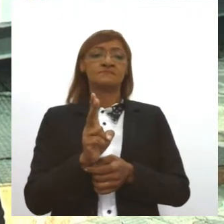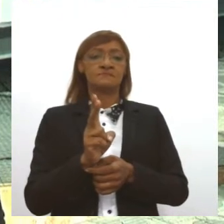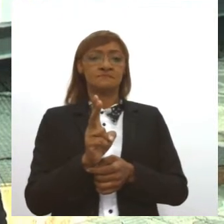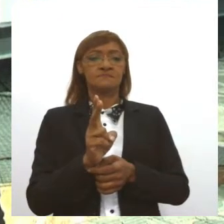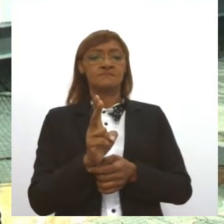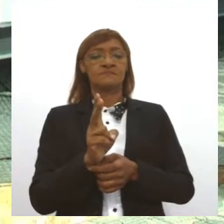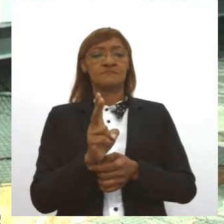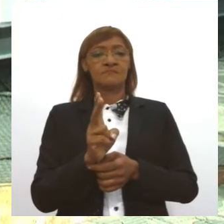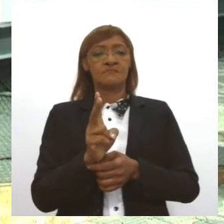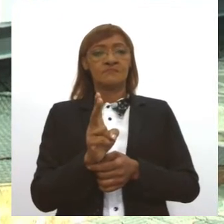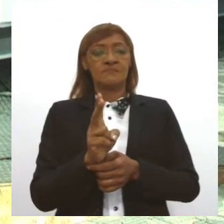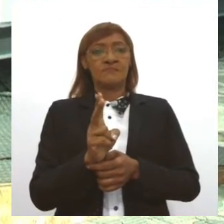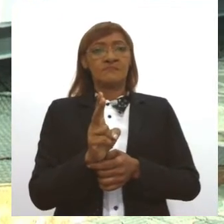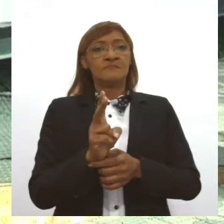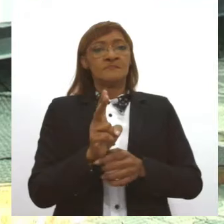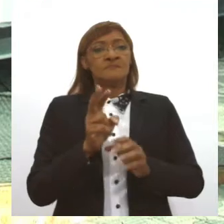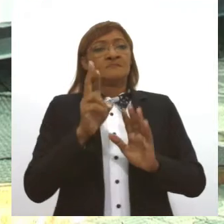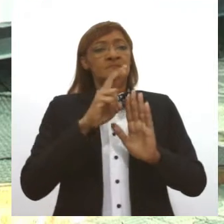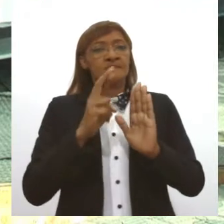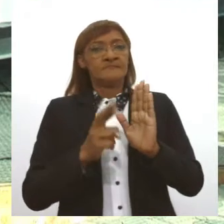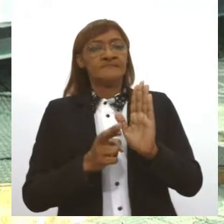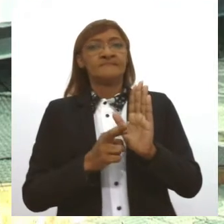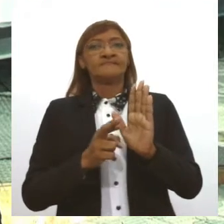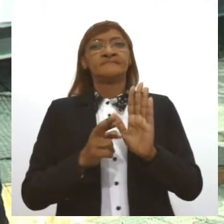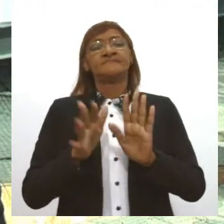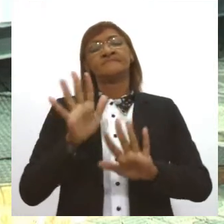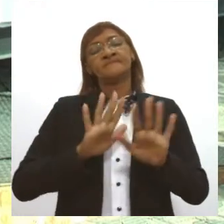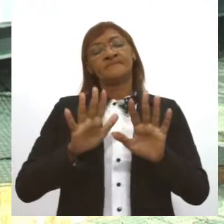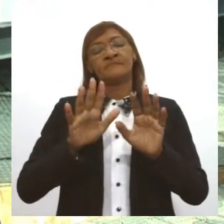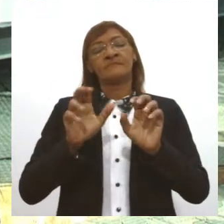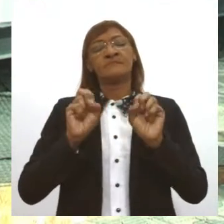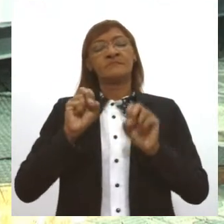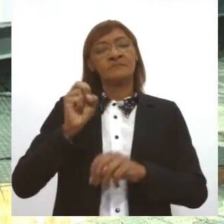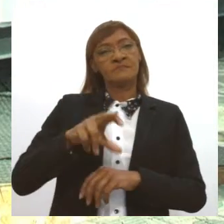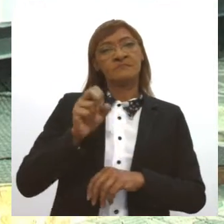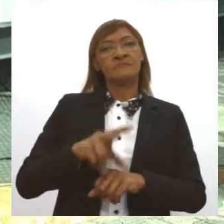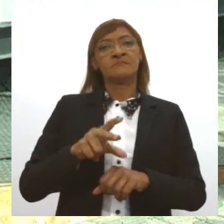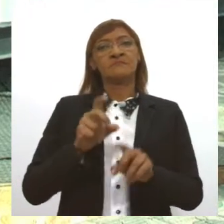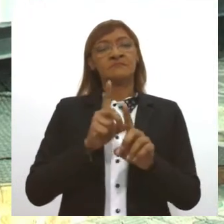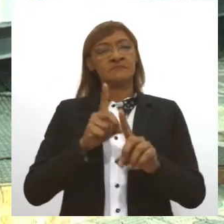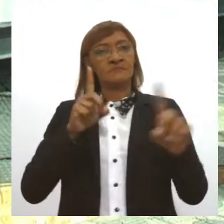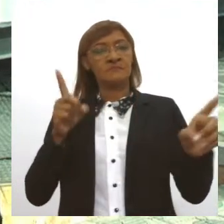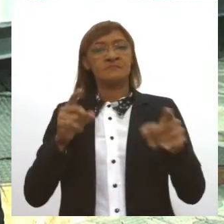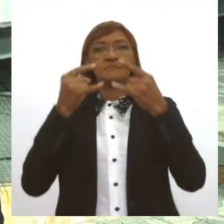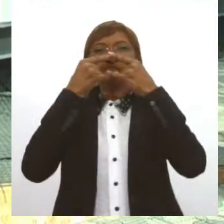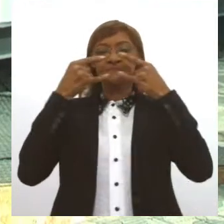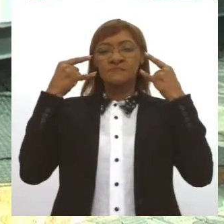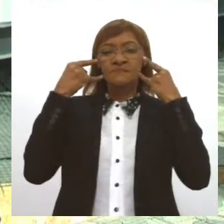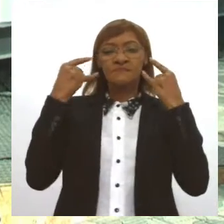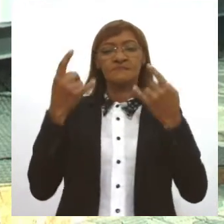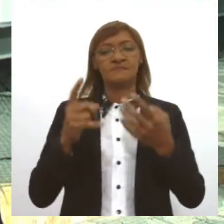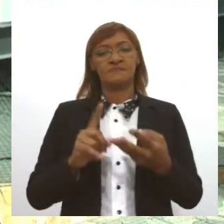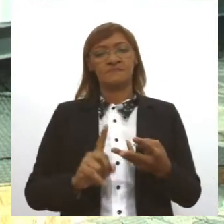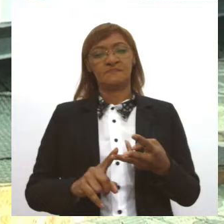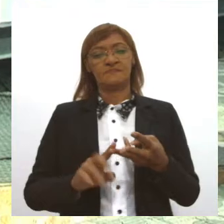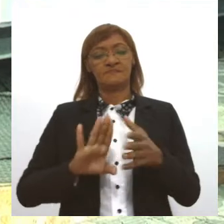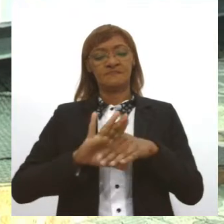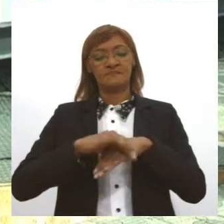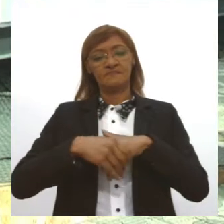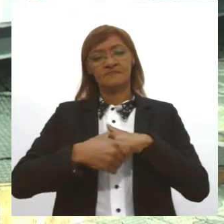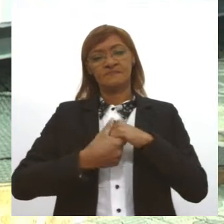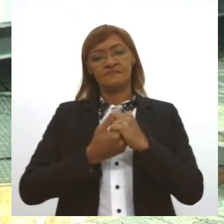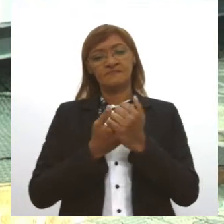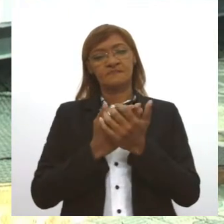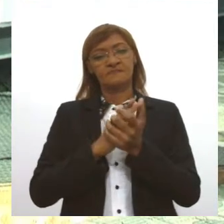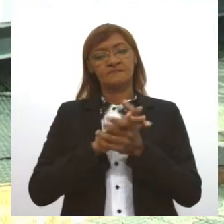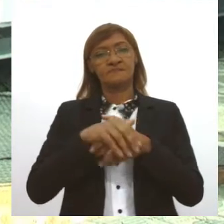de contenção do vírus, que continue mantendo o distanciamento, o uso da máscara, a rotina na higienização das mãos, no uso